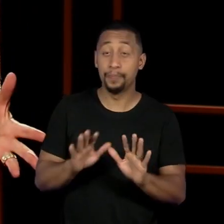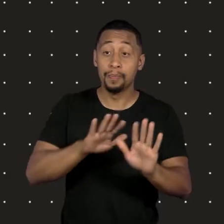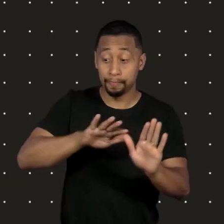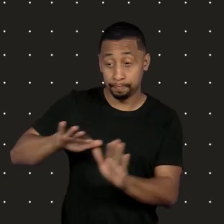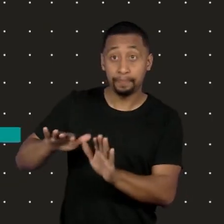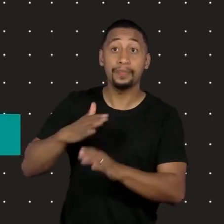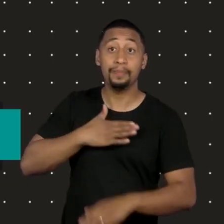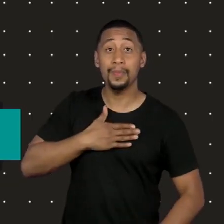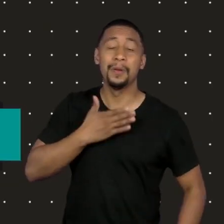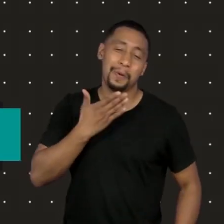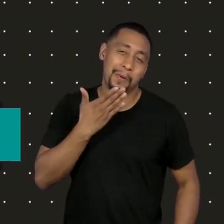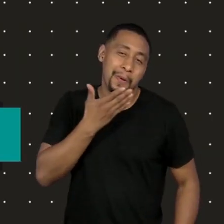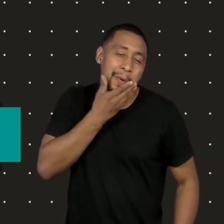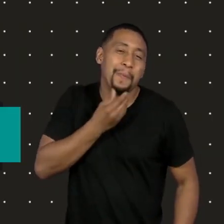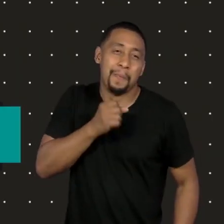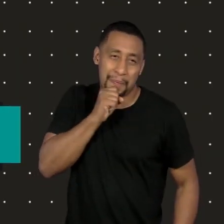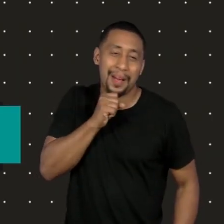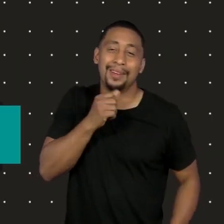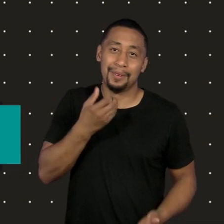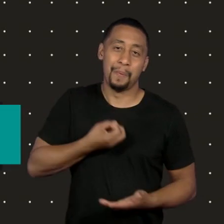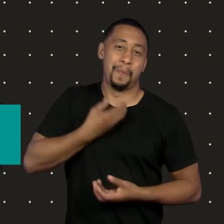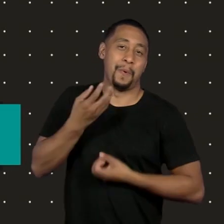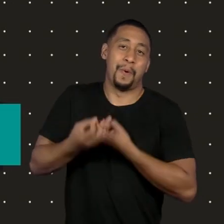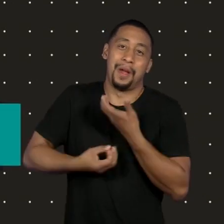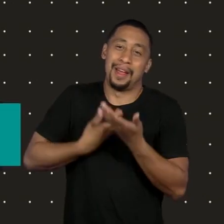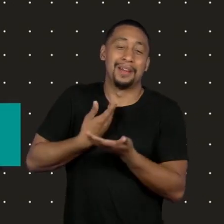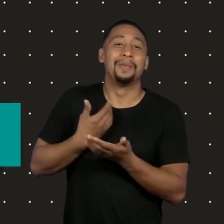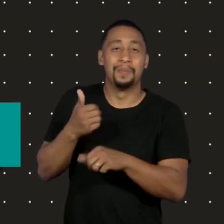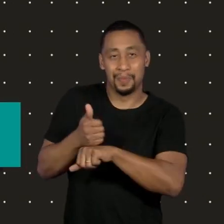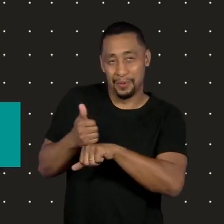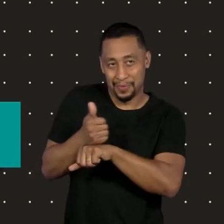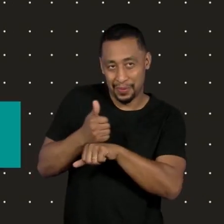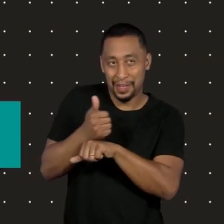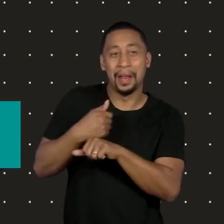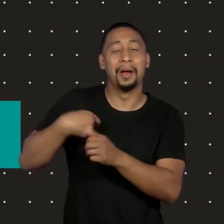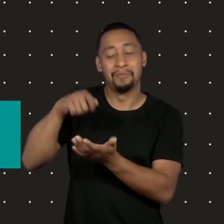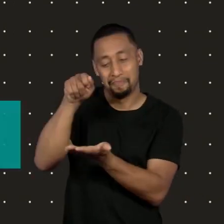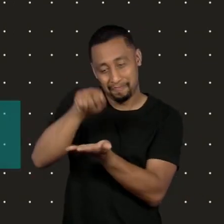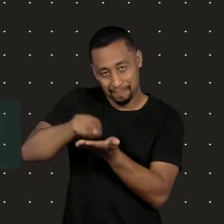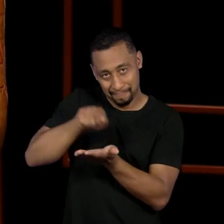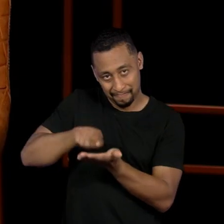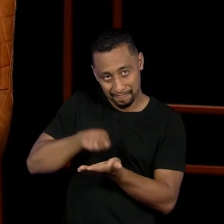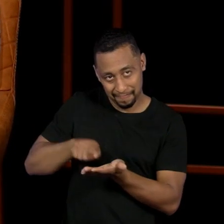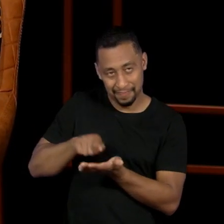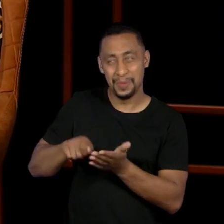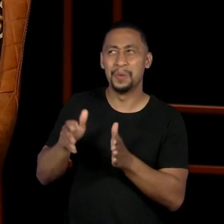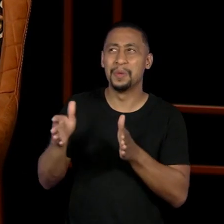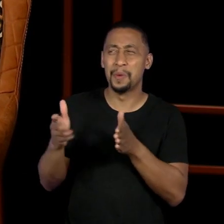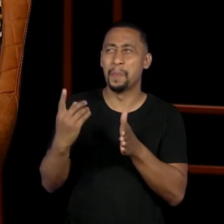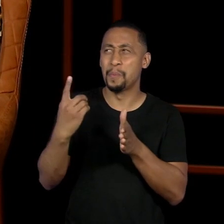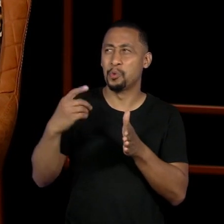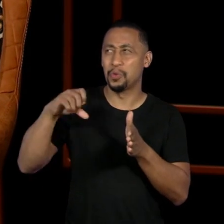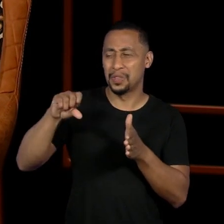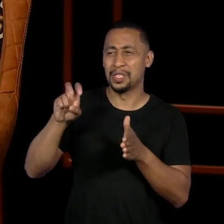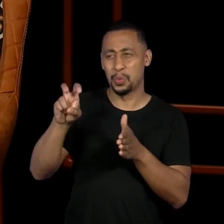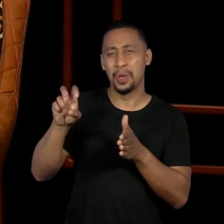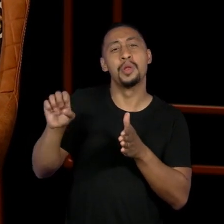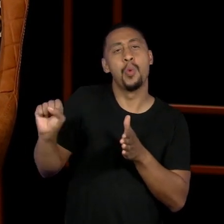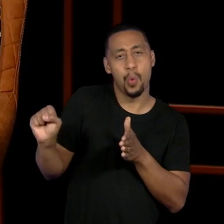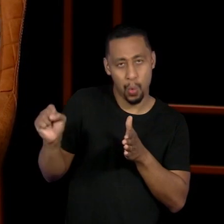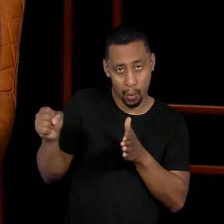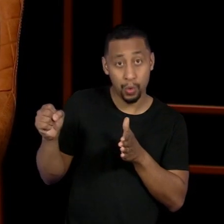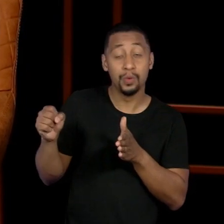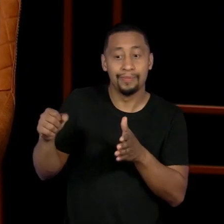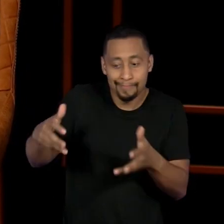minha mãe também, escritora. Estavam a começar nessa época com grande força, né? Eu nasci em 58. Portanto, aquilo